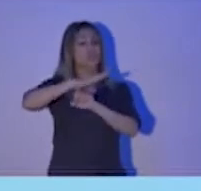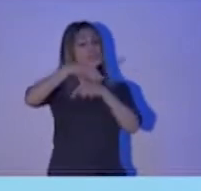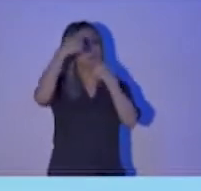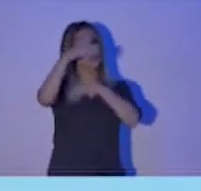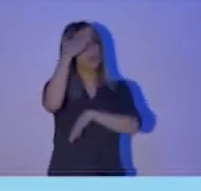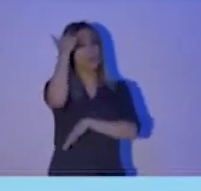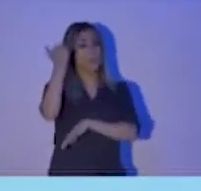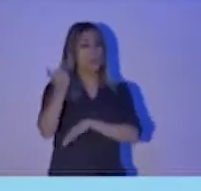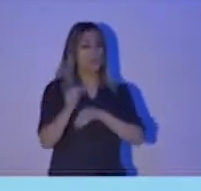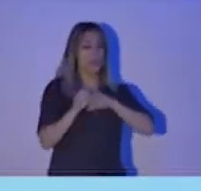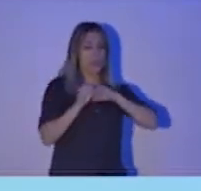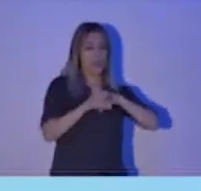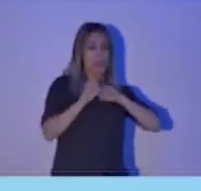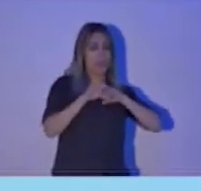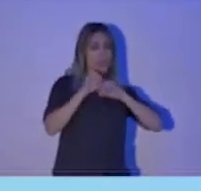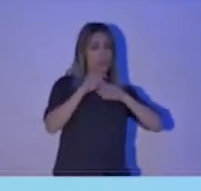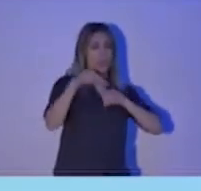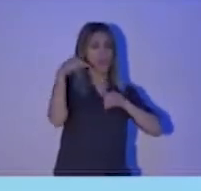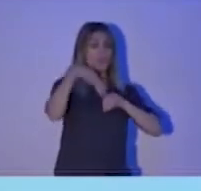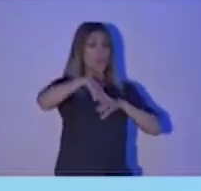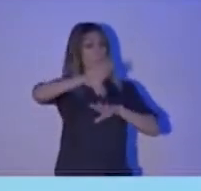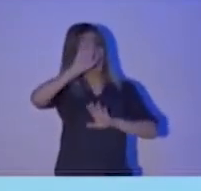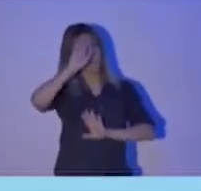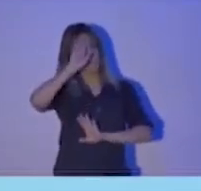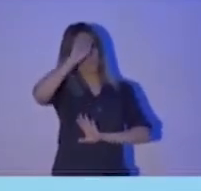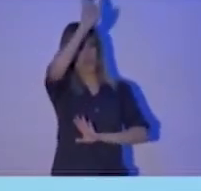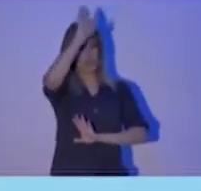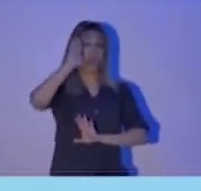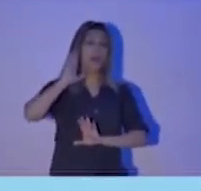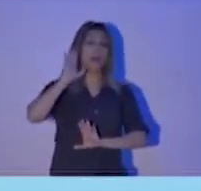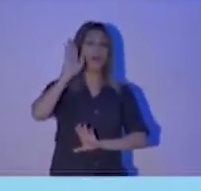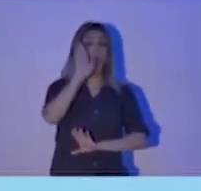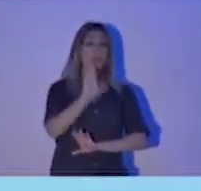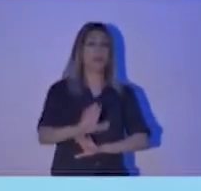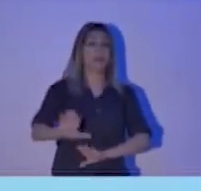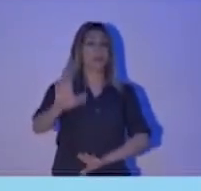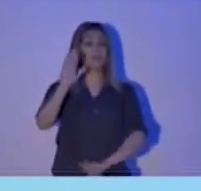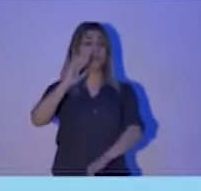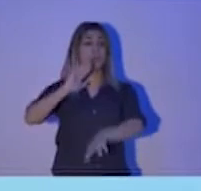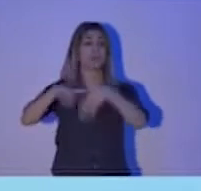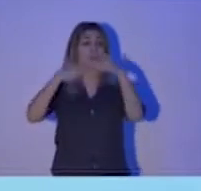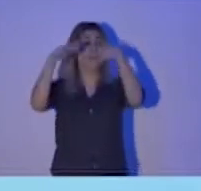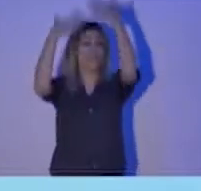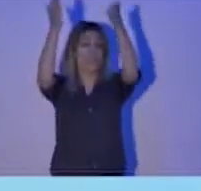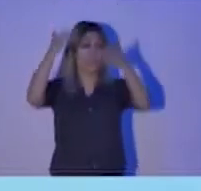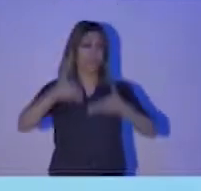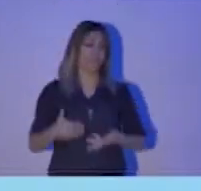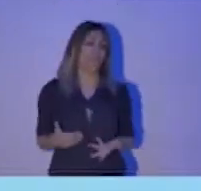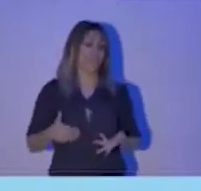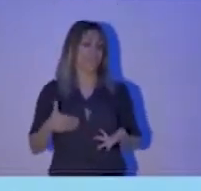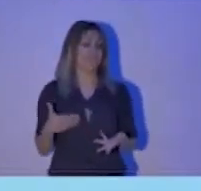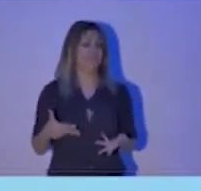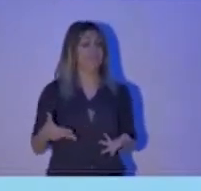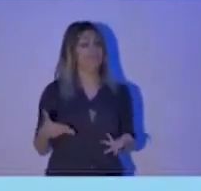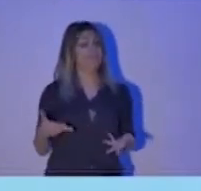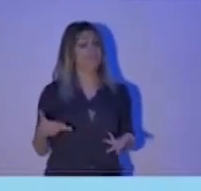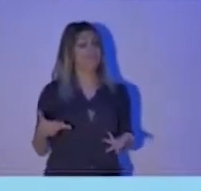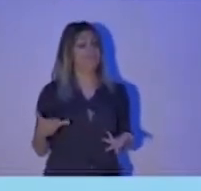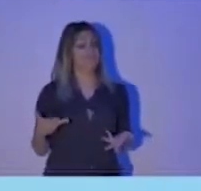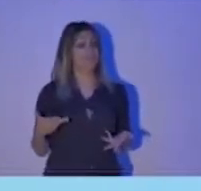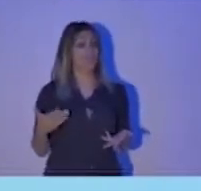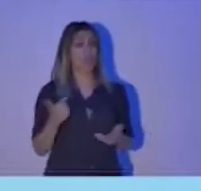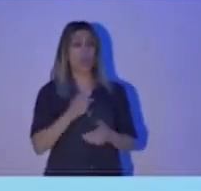é estratégia, é esperança de desenvolvimento para o nosso país, como foi e promoveu o desenvolvimento em muitos